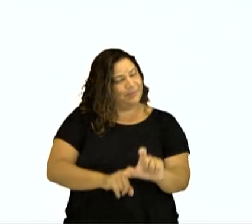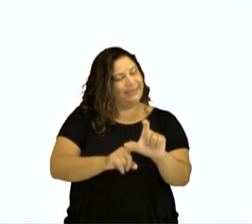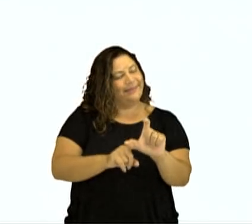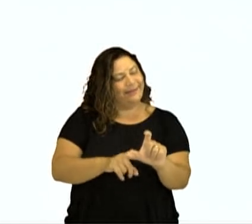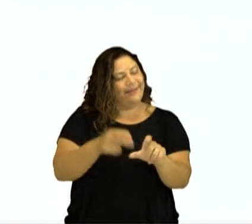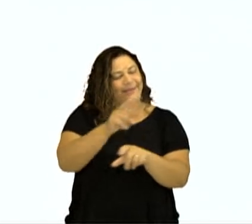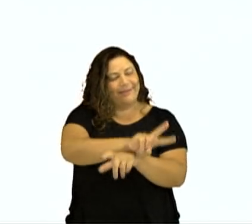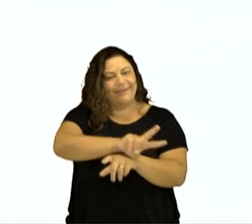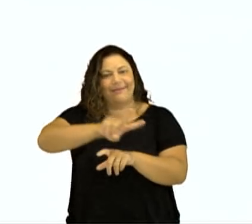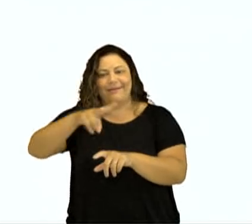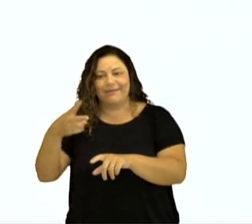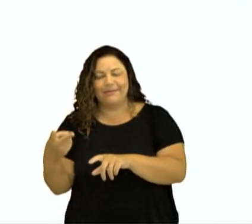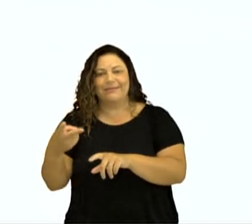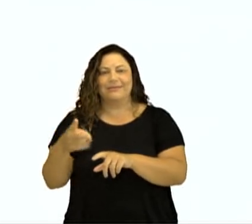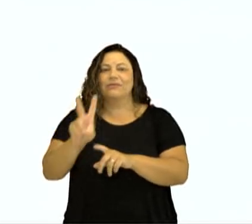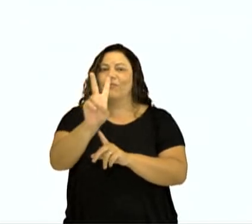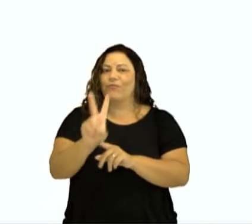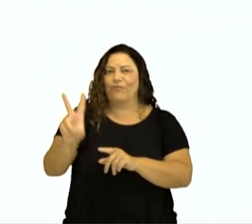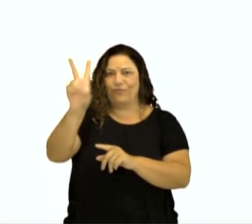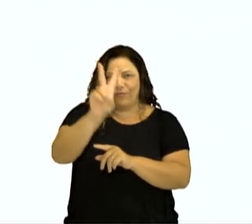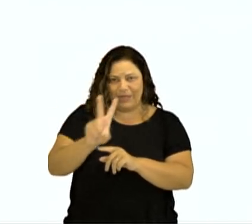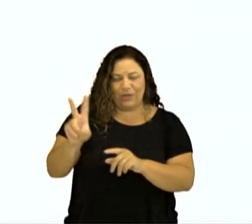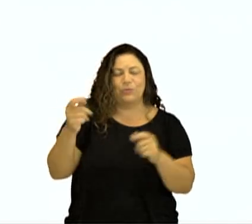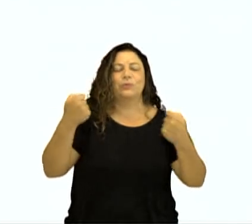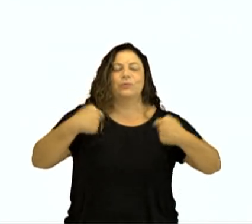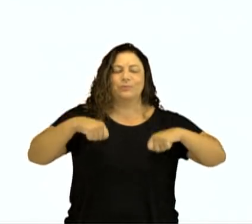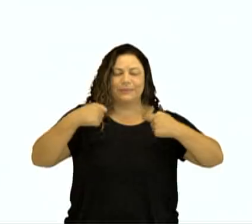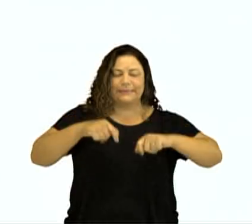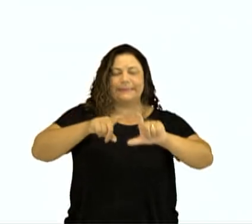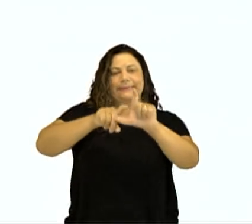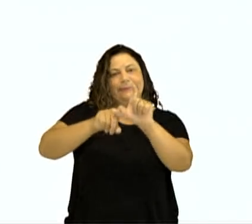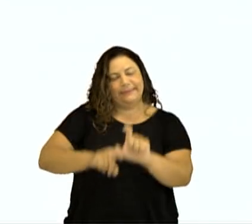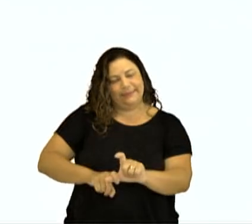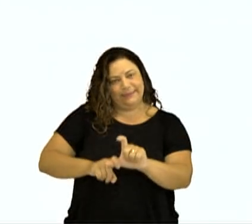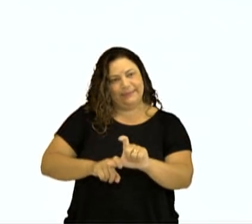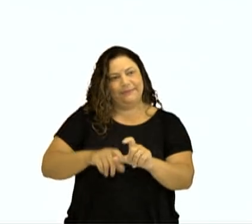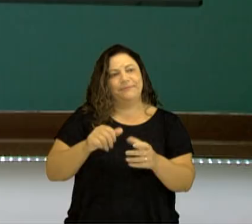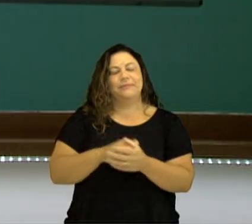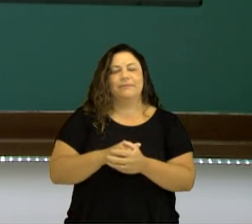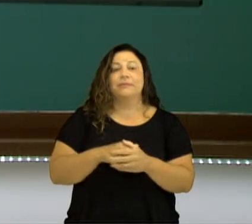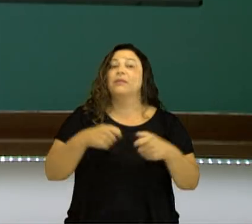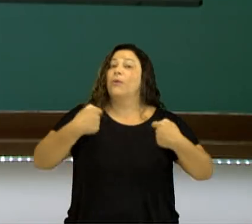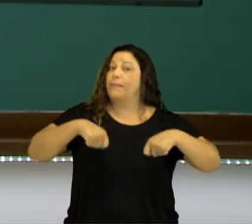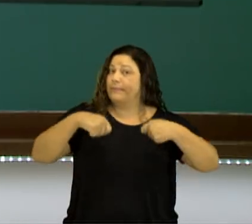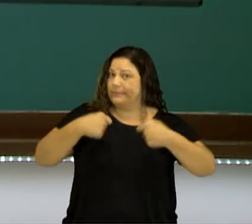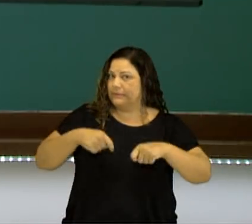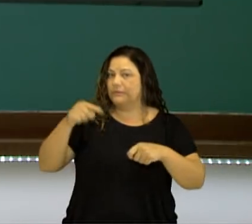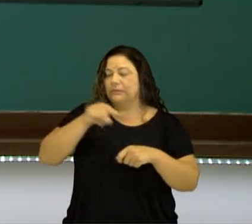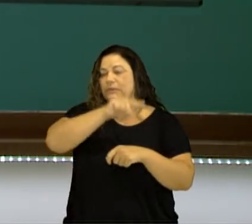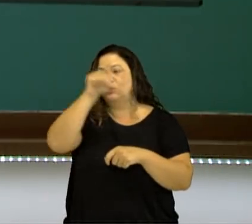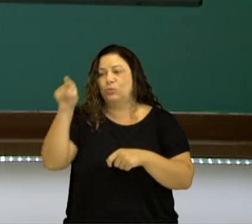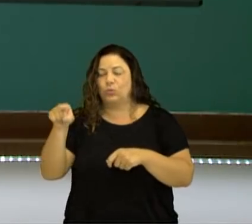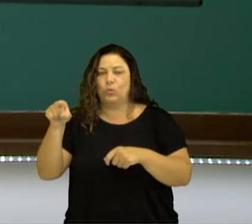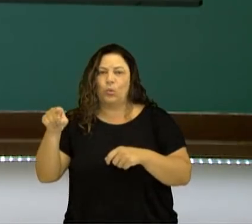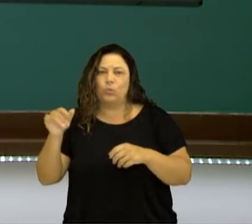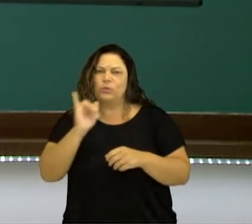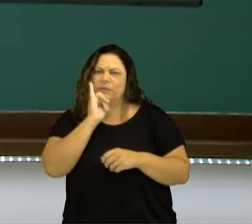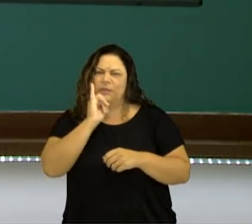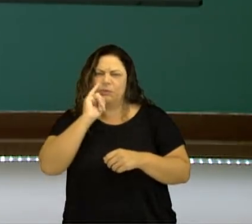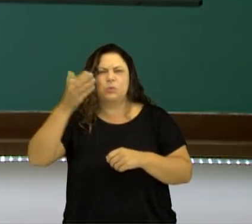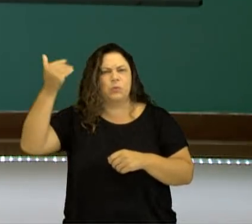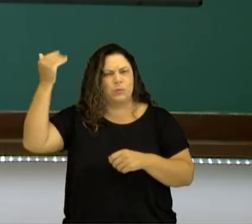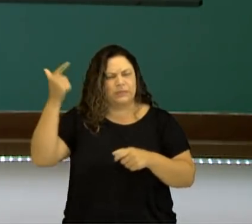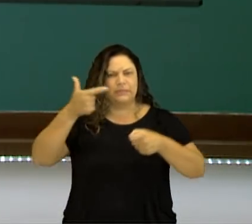grandezas, dois valores têm dependência, né? Um valor de uma grandeza depende do valor da outra grandeza. Lembra lá do exemplo do tanque